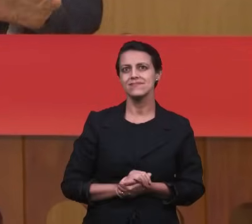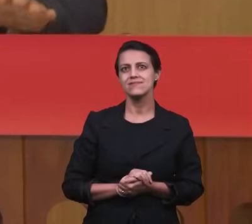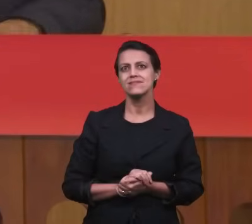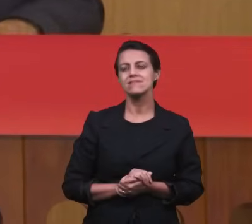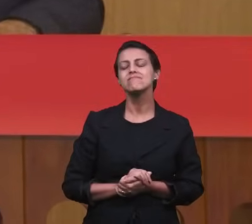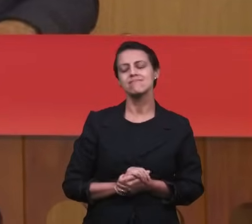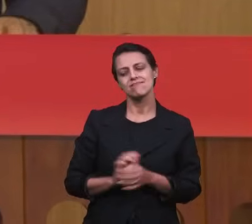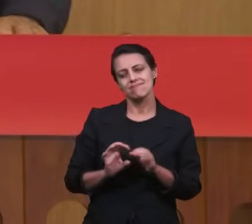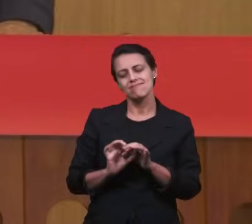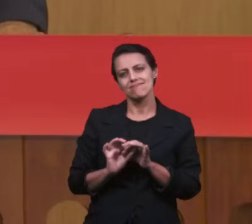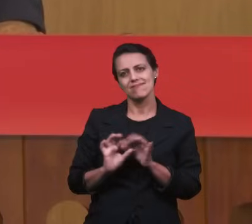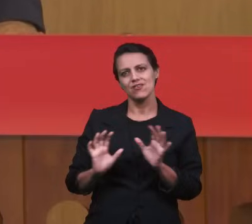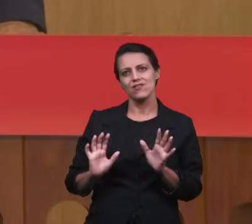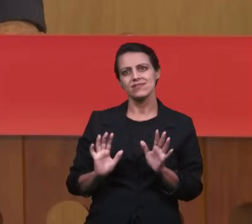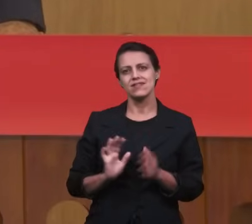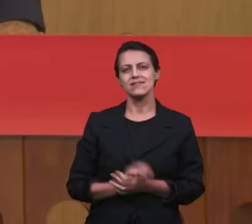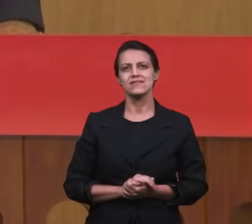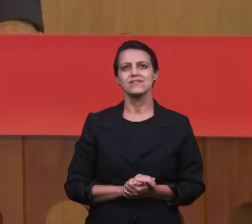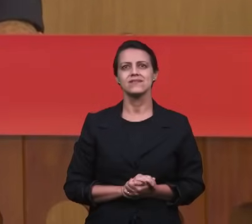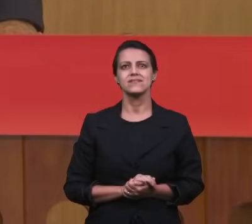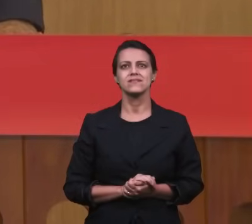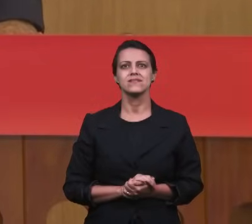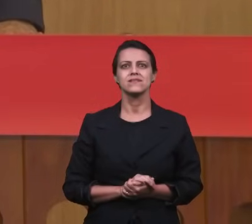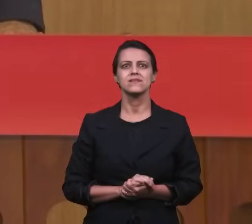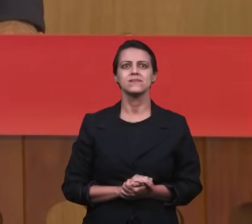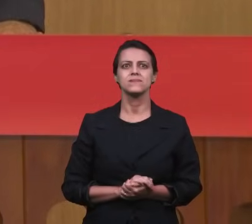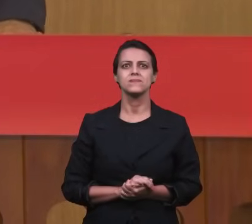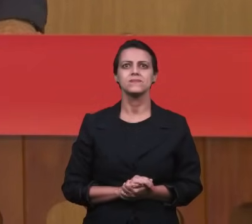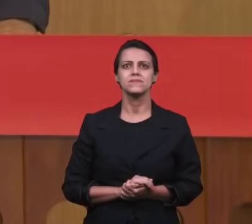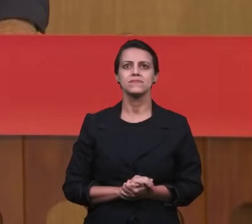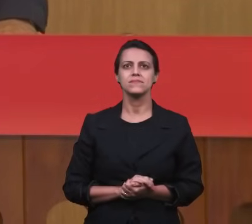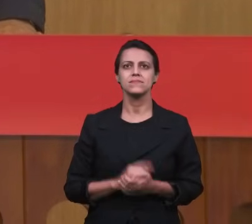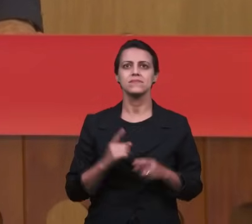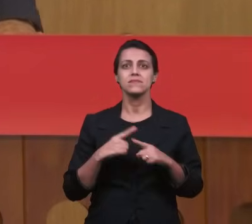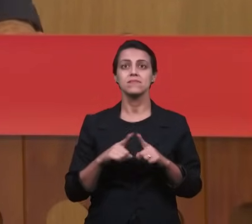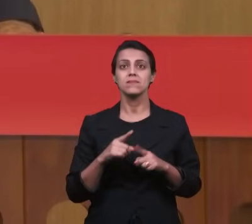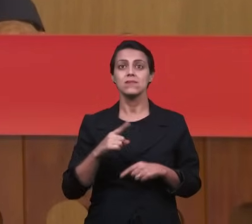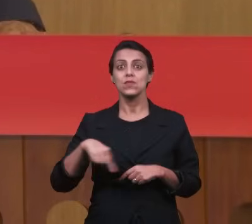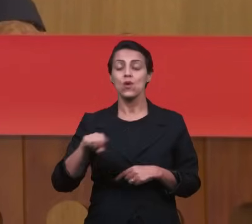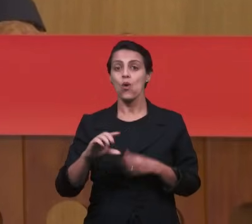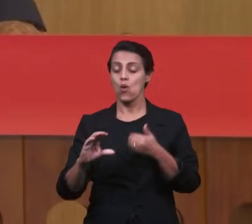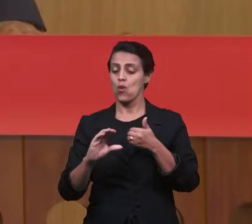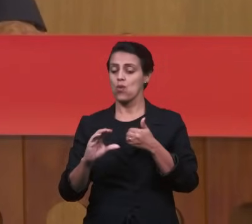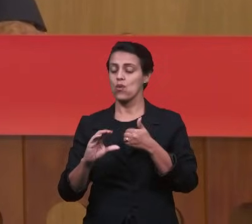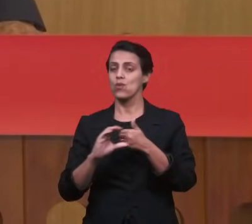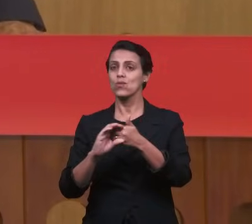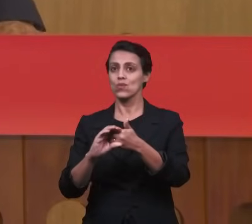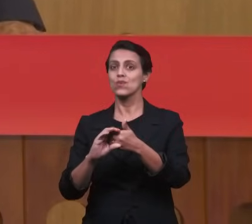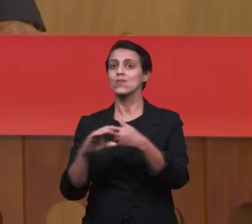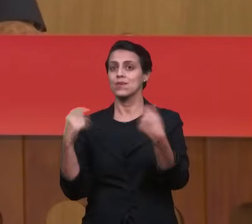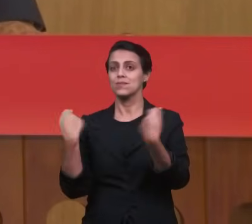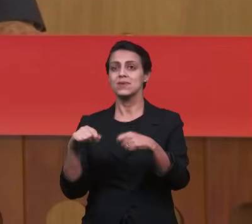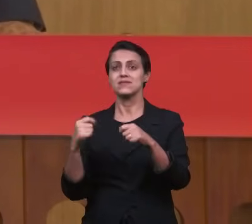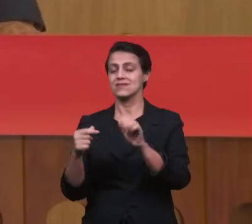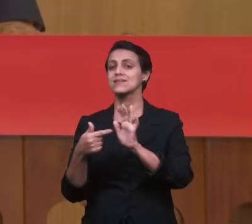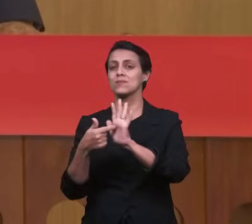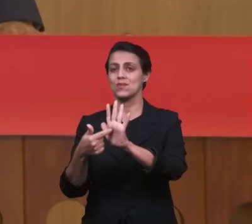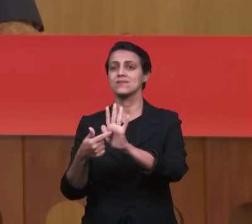Estejam à vontade. Veja aqui. O cristianismo precisa ser mais convincente. Ele não está convencendo